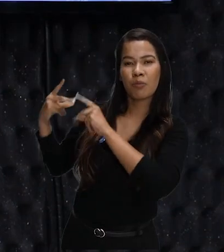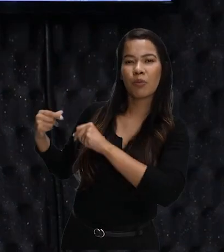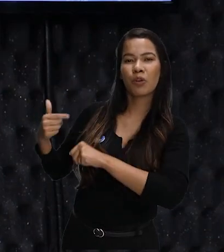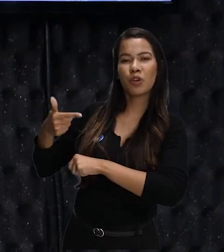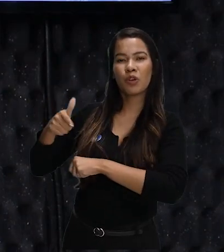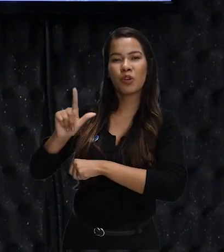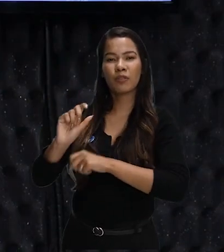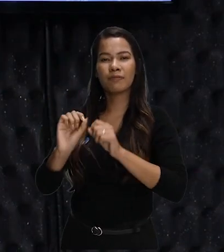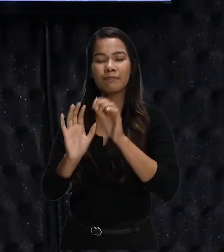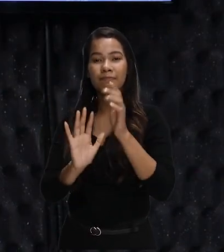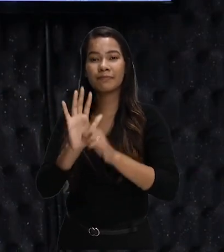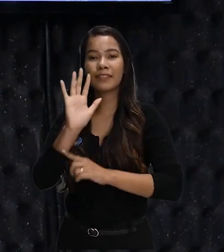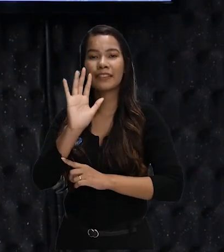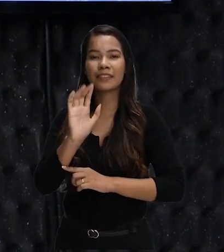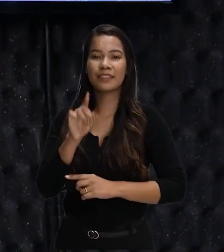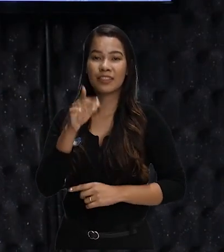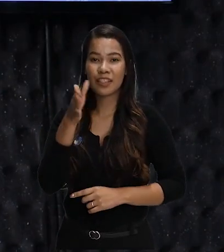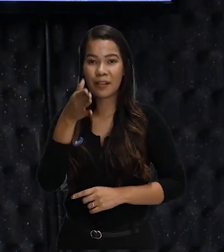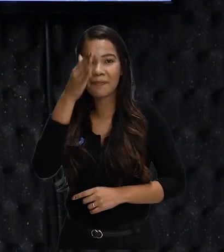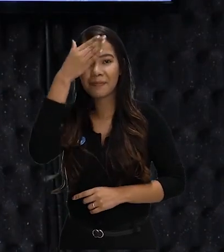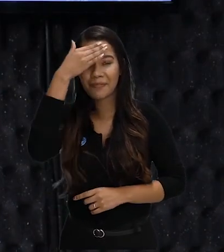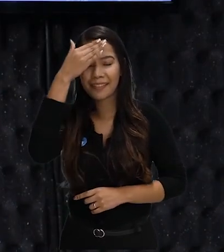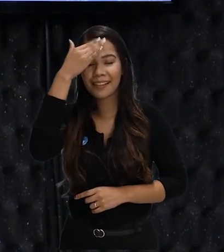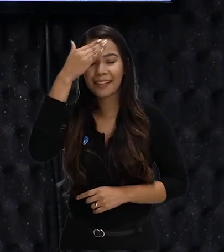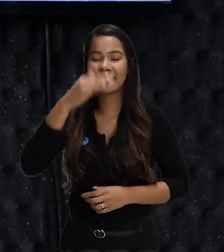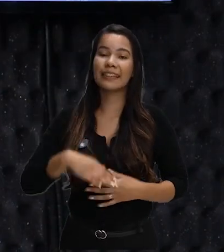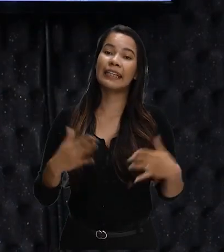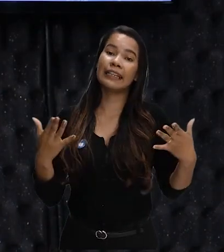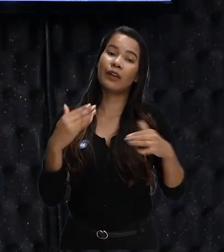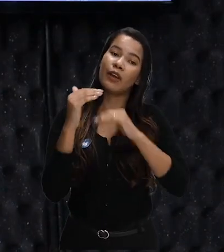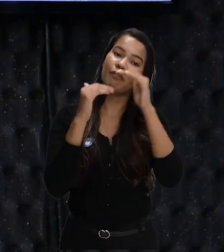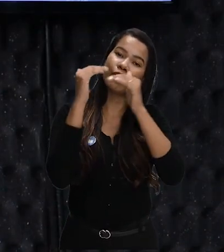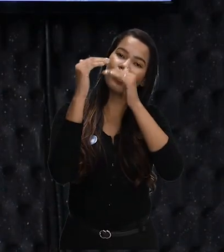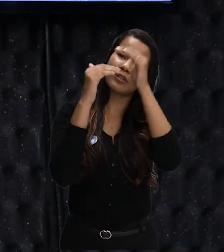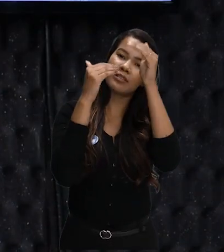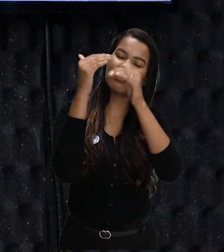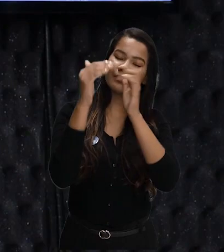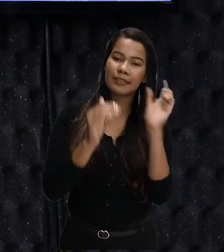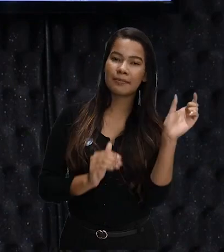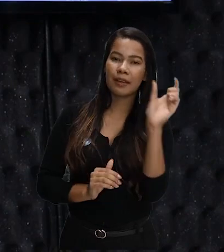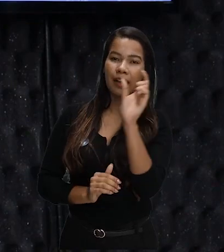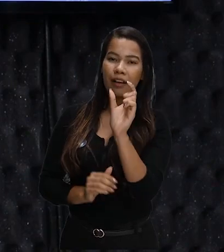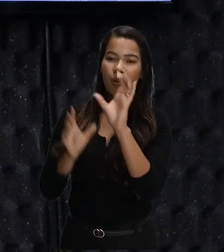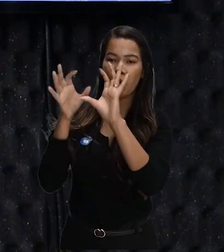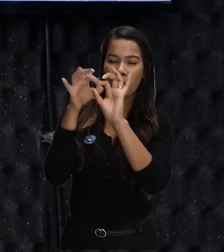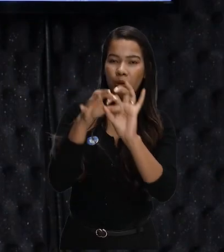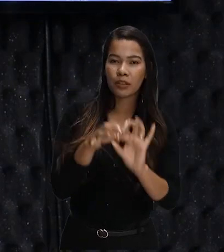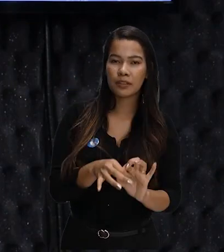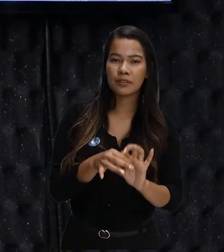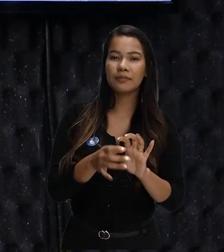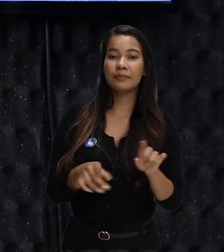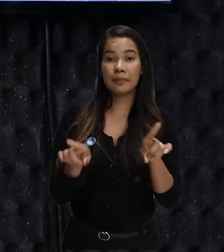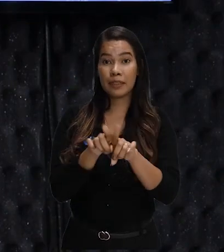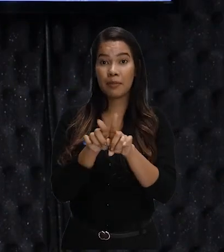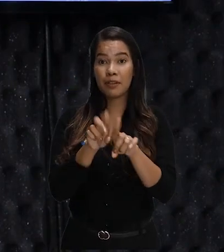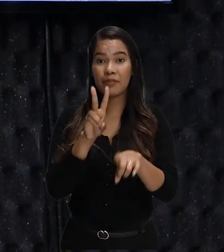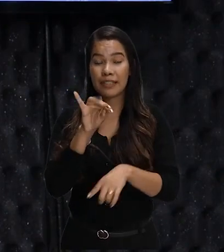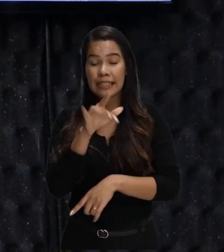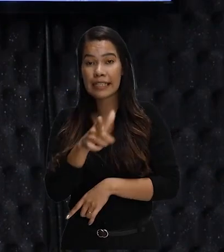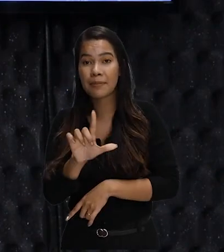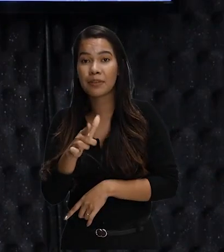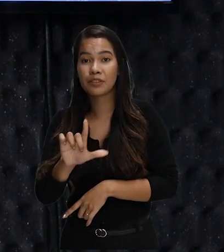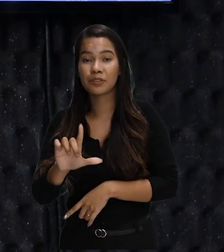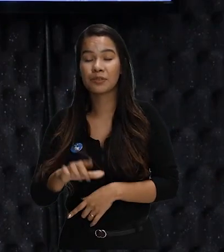umas 3 vezes agora, não tem problema não, vocês já entendendo. Então, né, essa evolução, esse contexto, ele também pode se